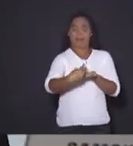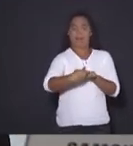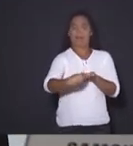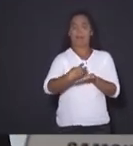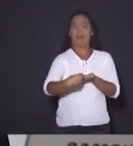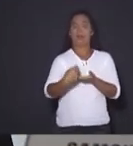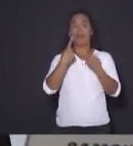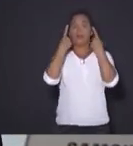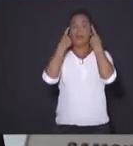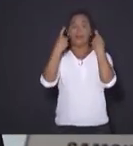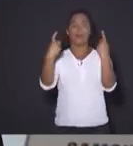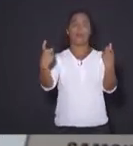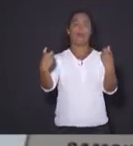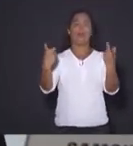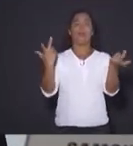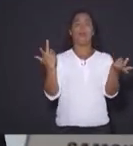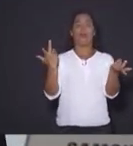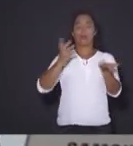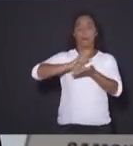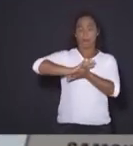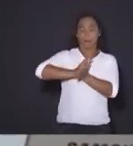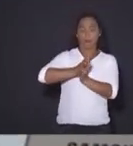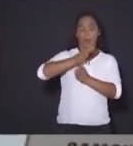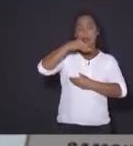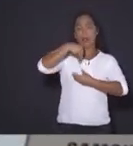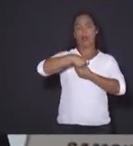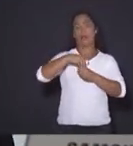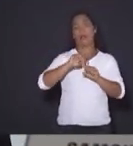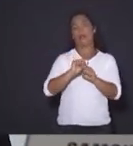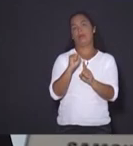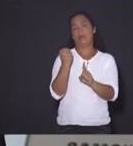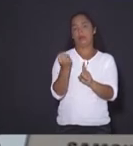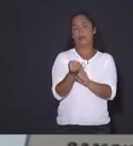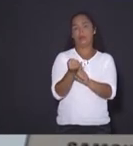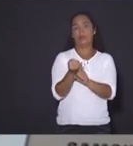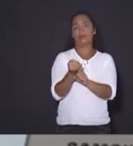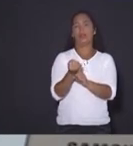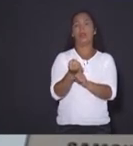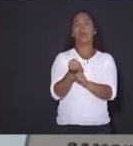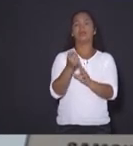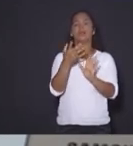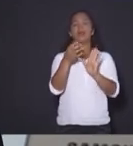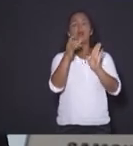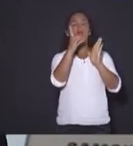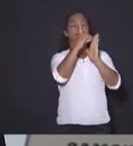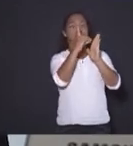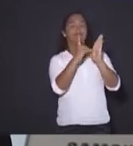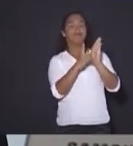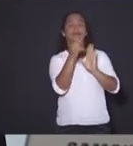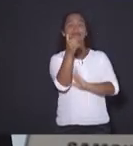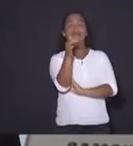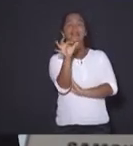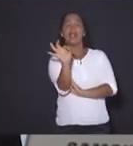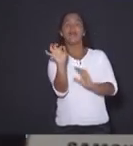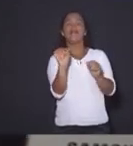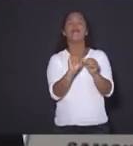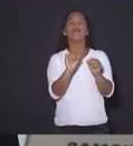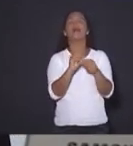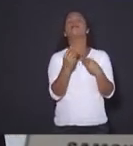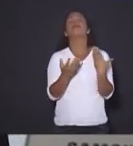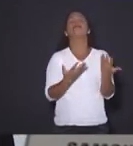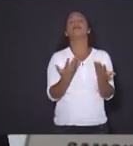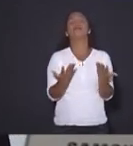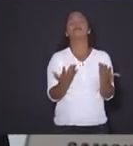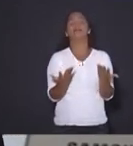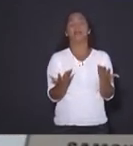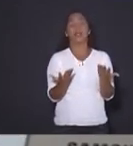não é presentes já nas presentes na sociedade o que foi feito nessa última década a partir do das diretrizes da educação